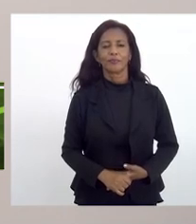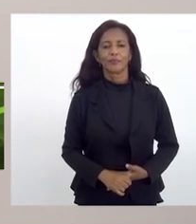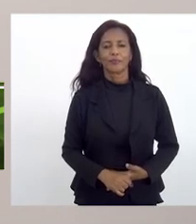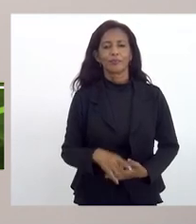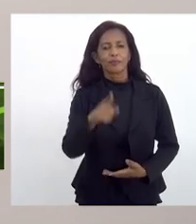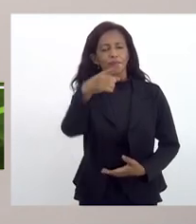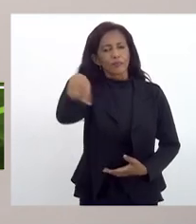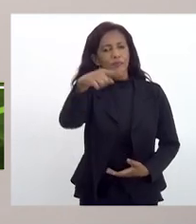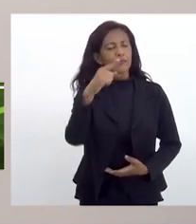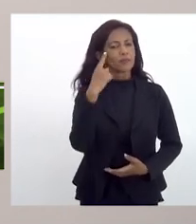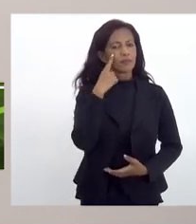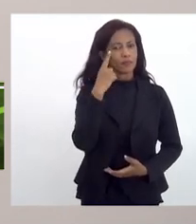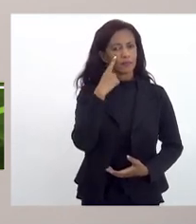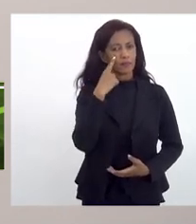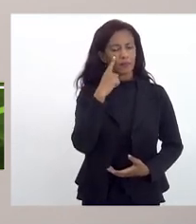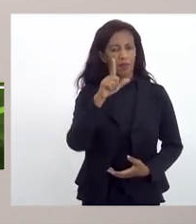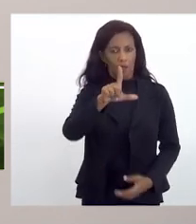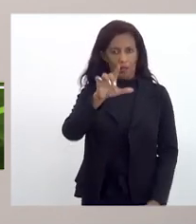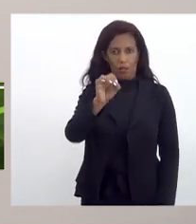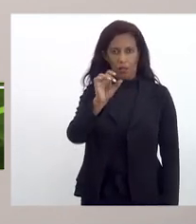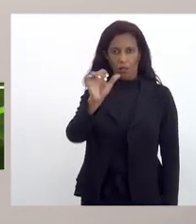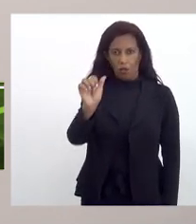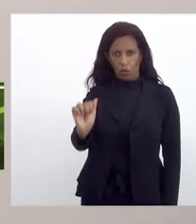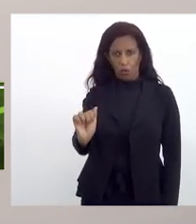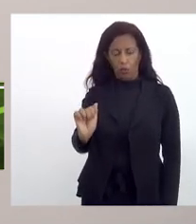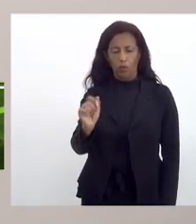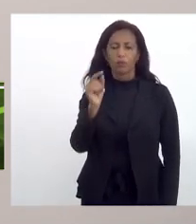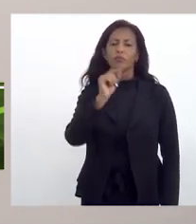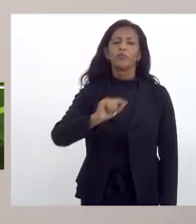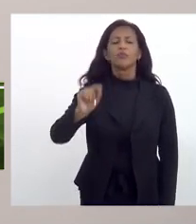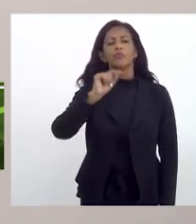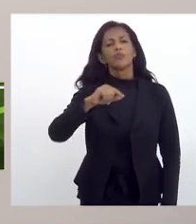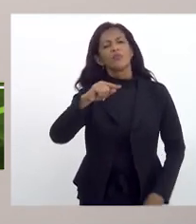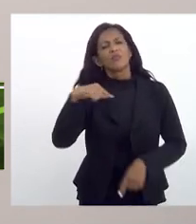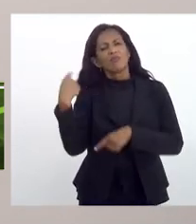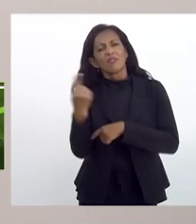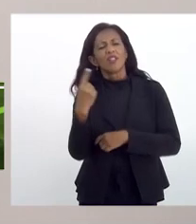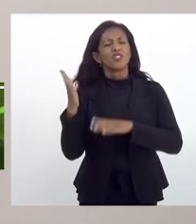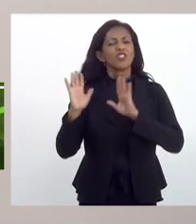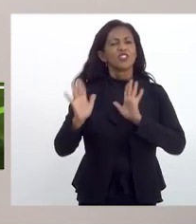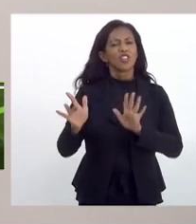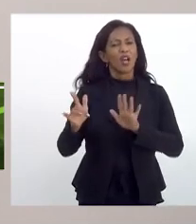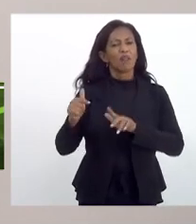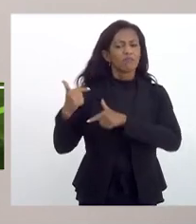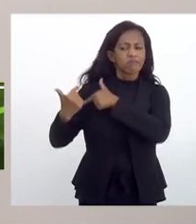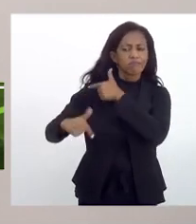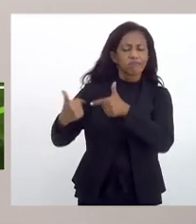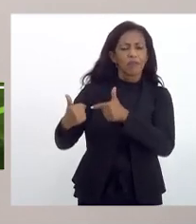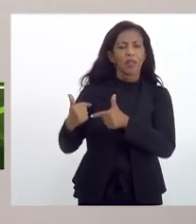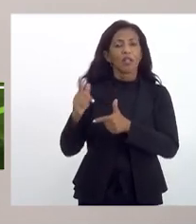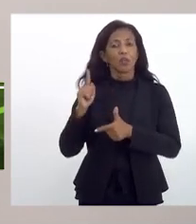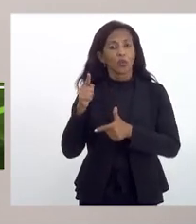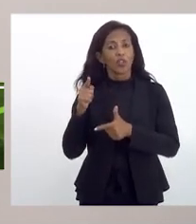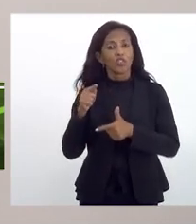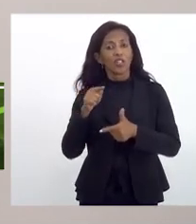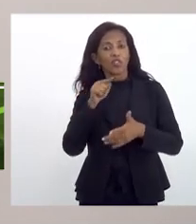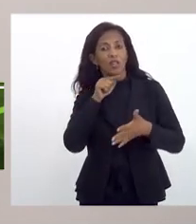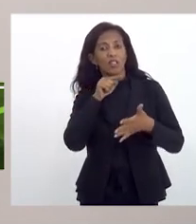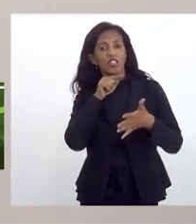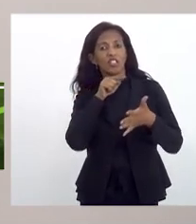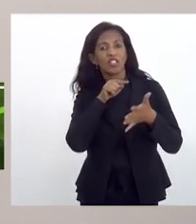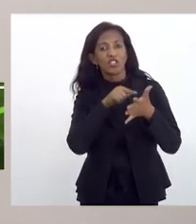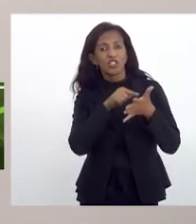os senhores vão ver na LOA o que nós fizemos. Nós já indicamos, nós já indicamos